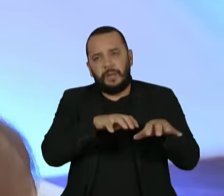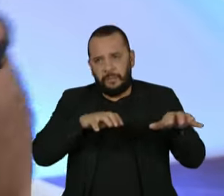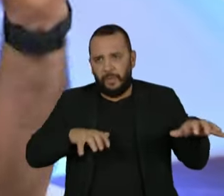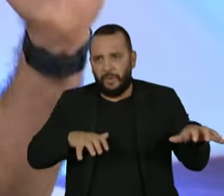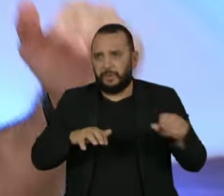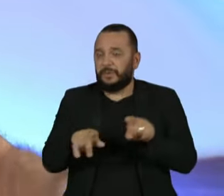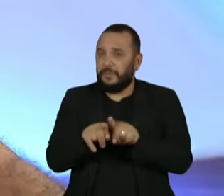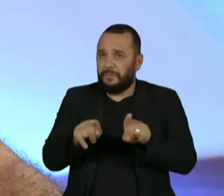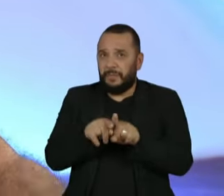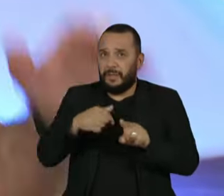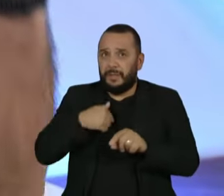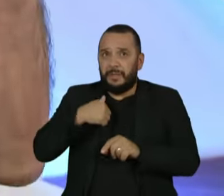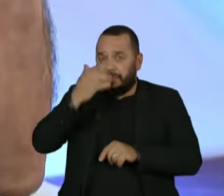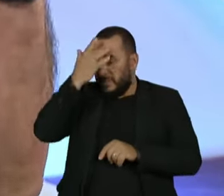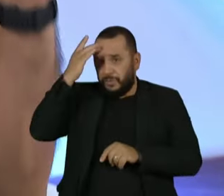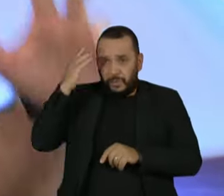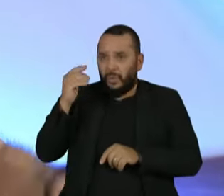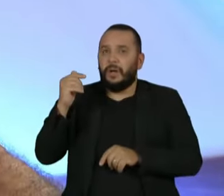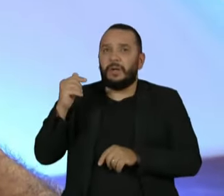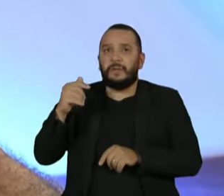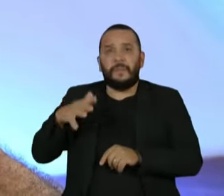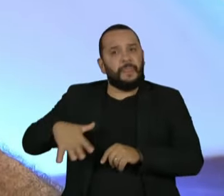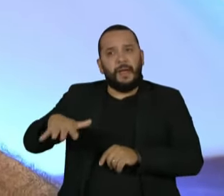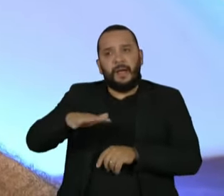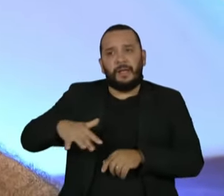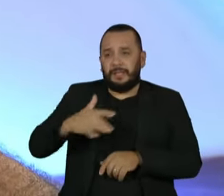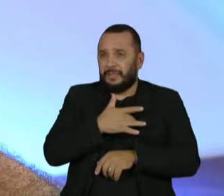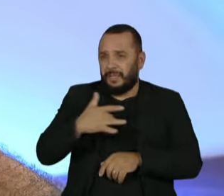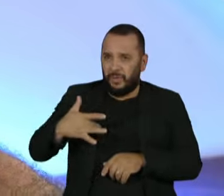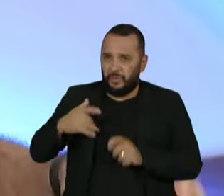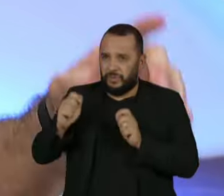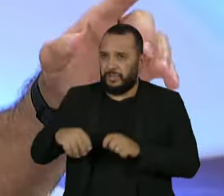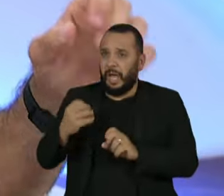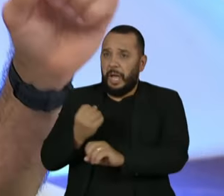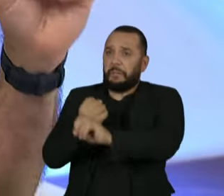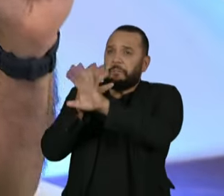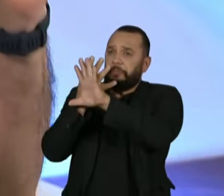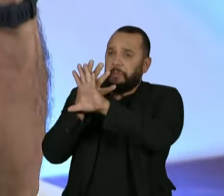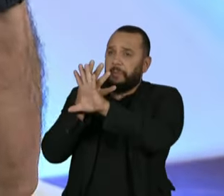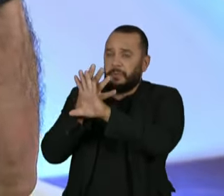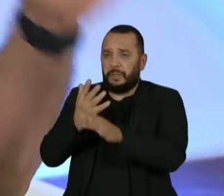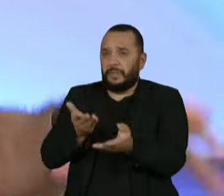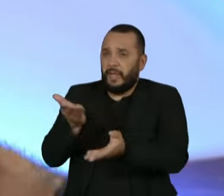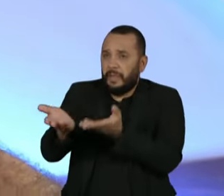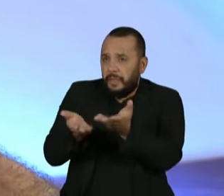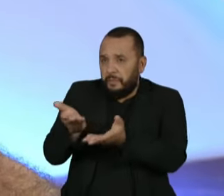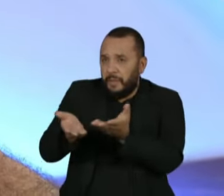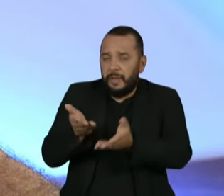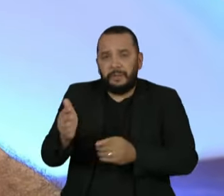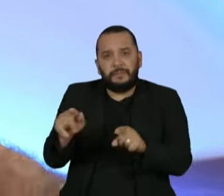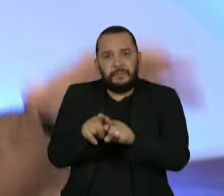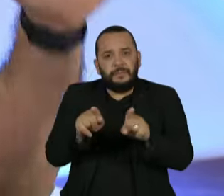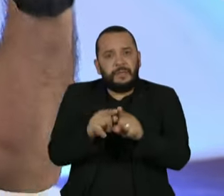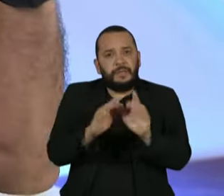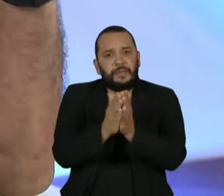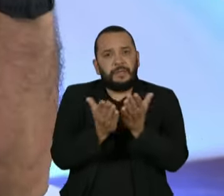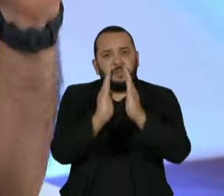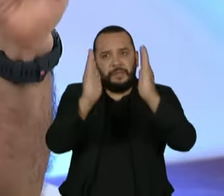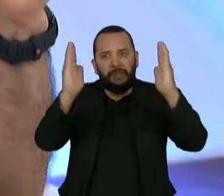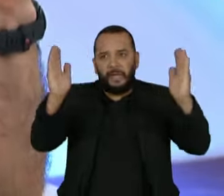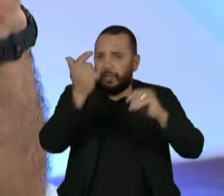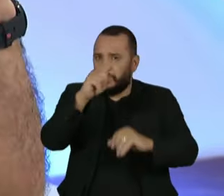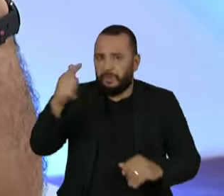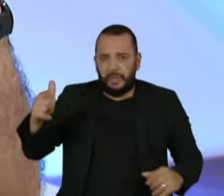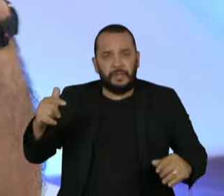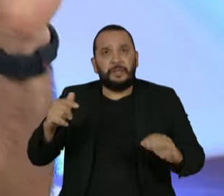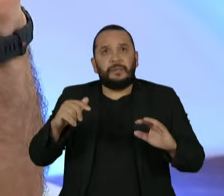à saúde porque a gente vai fazer isso de tele saúde online nós vamos resolver o problema de lugares que não tem biblioteca nós vamos resolver o